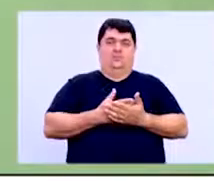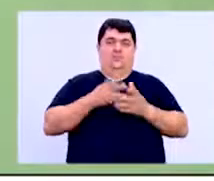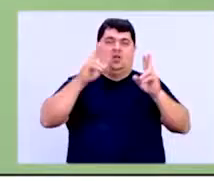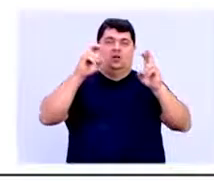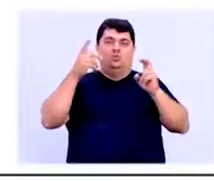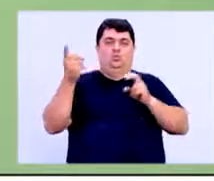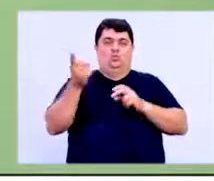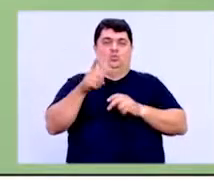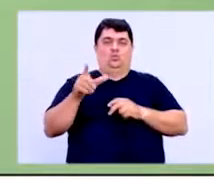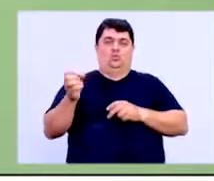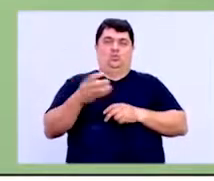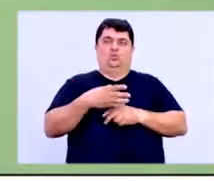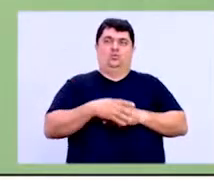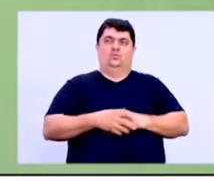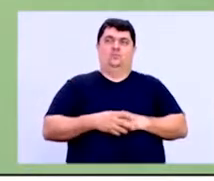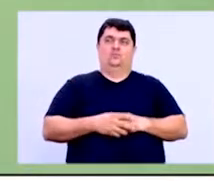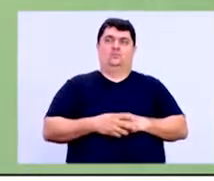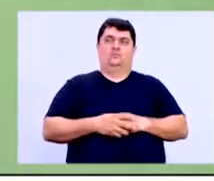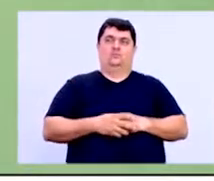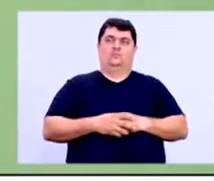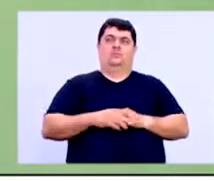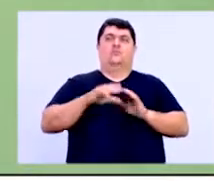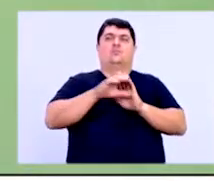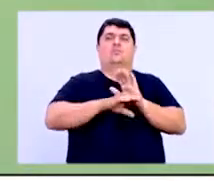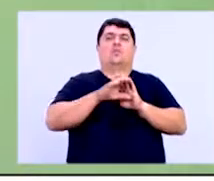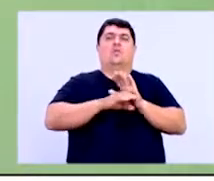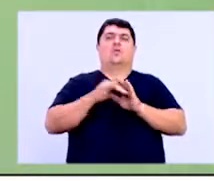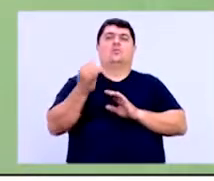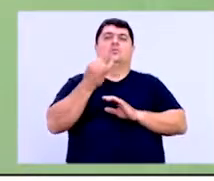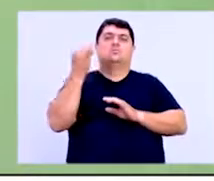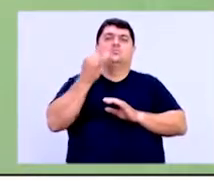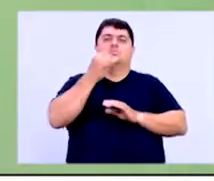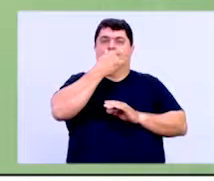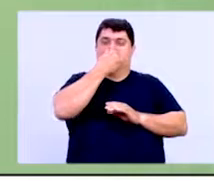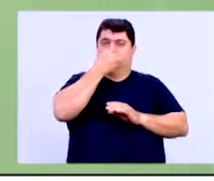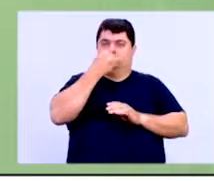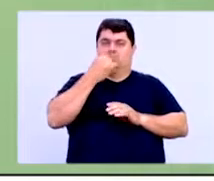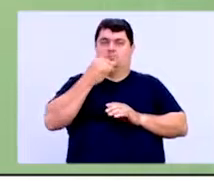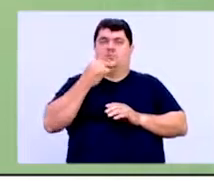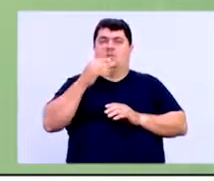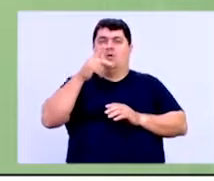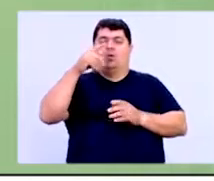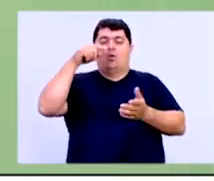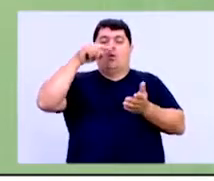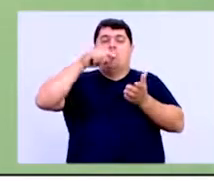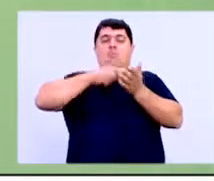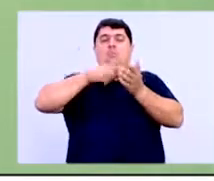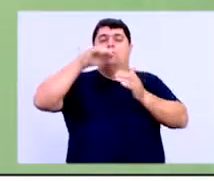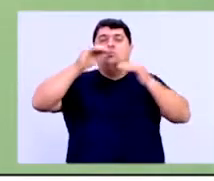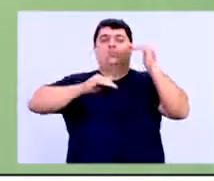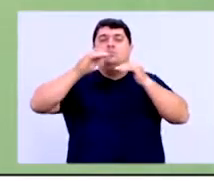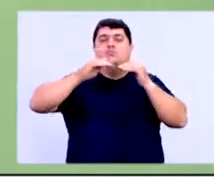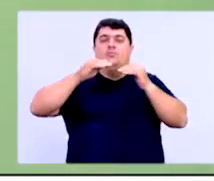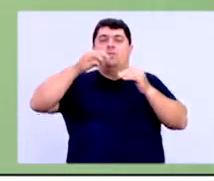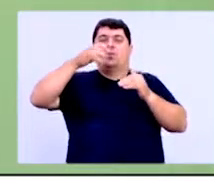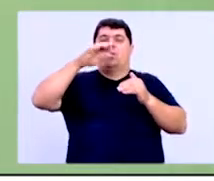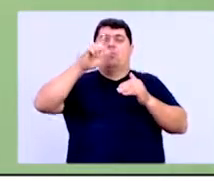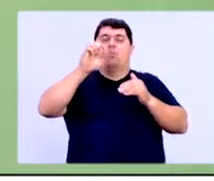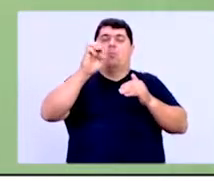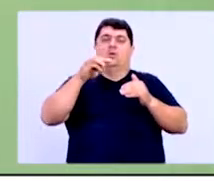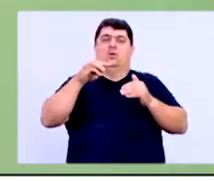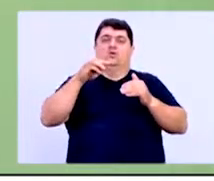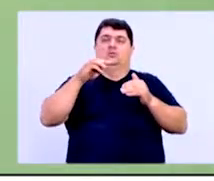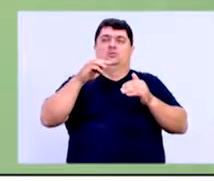assunto. Vamos lá, quais são o nosso próximo assunto? Ponto de equilíbrio, margem de contribuição e margem